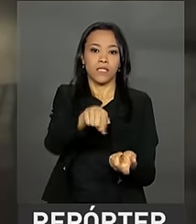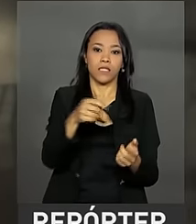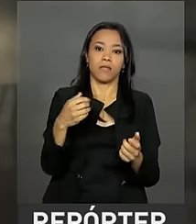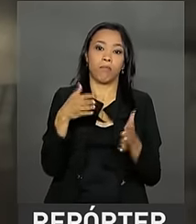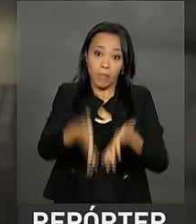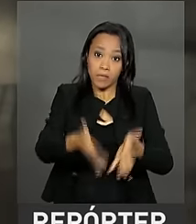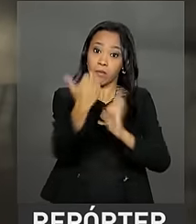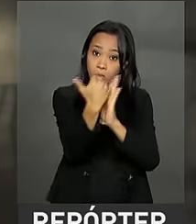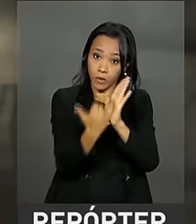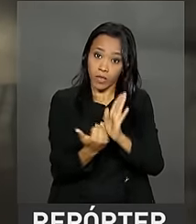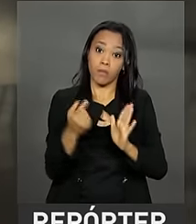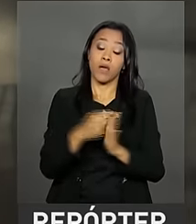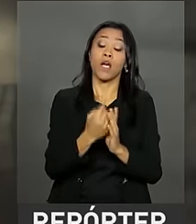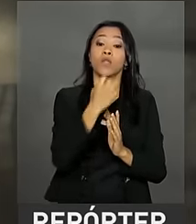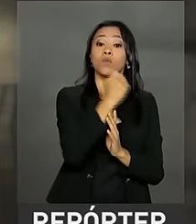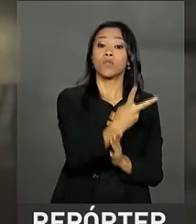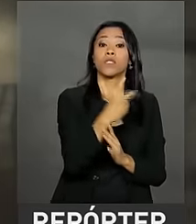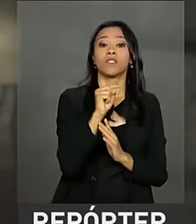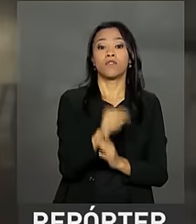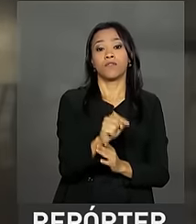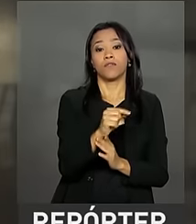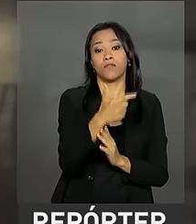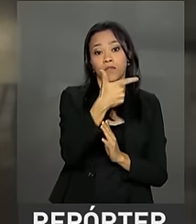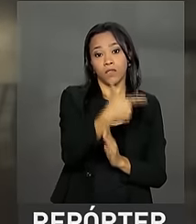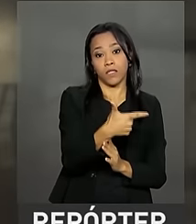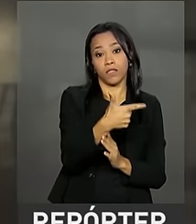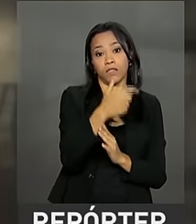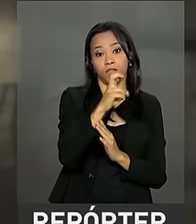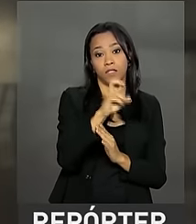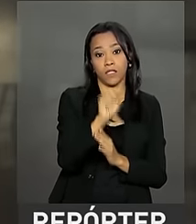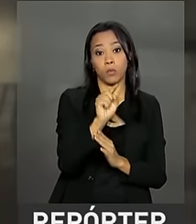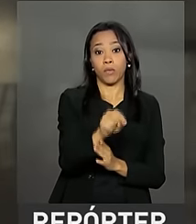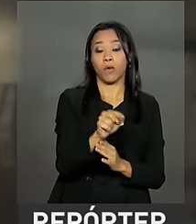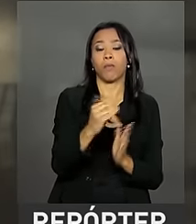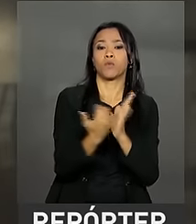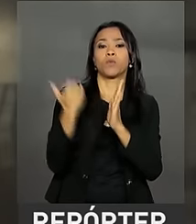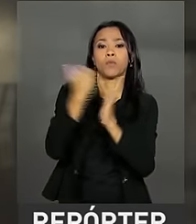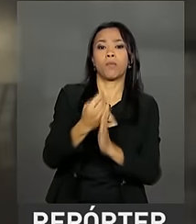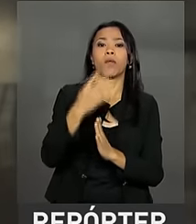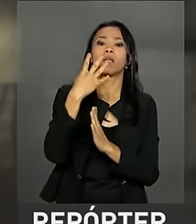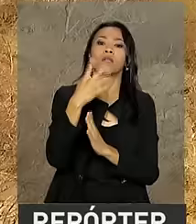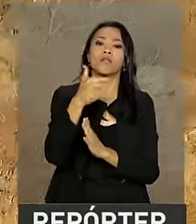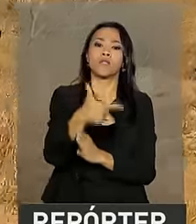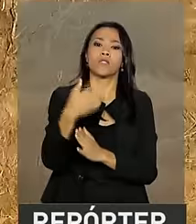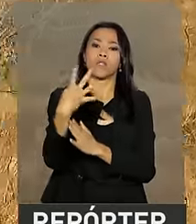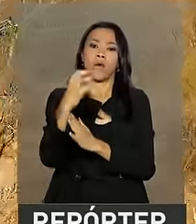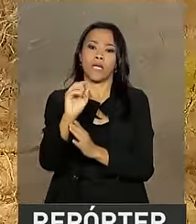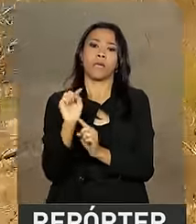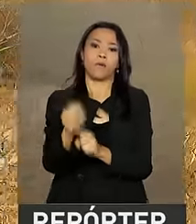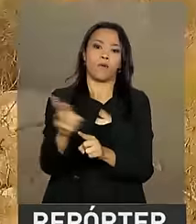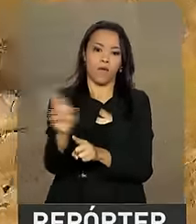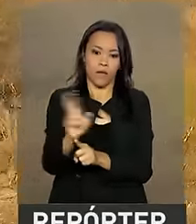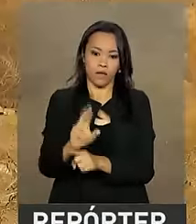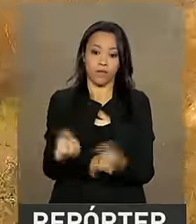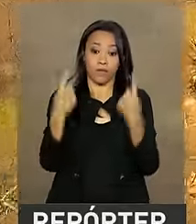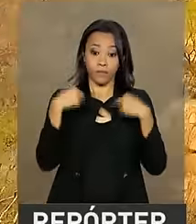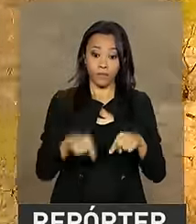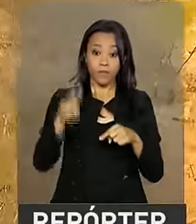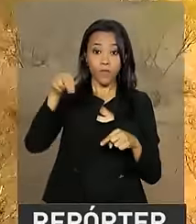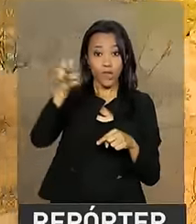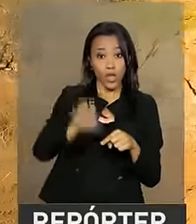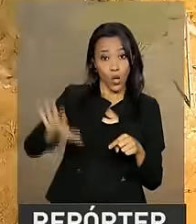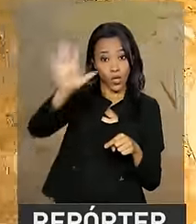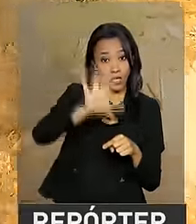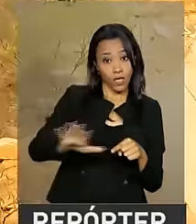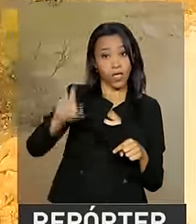imóveis passou de um limite de R$ 225 mil para R$ 240 mil. Já para as regiões Norte e Nordeste, o